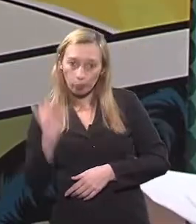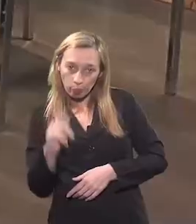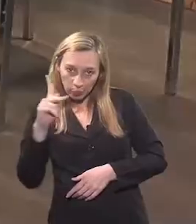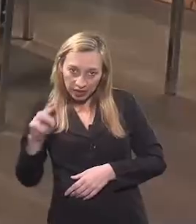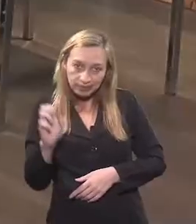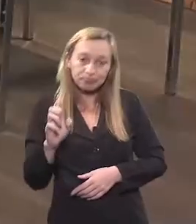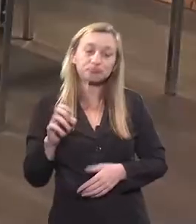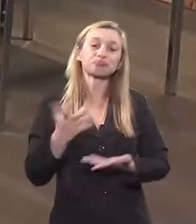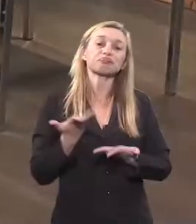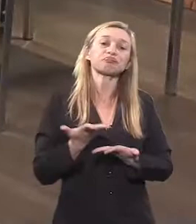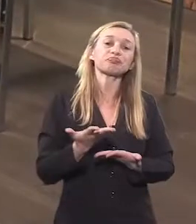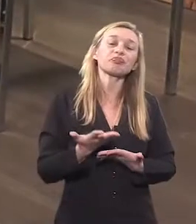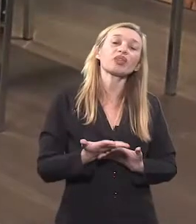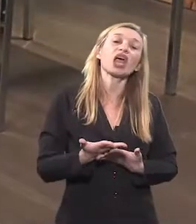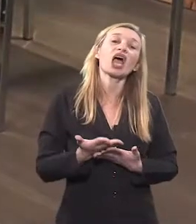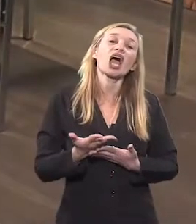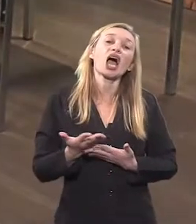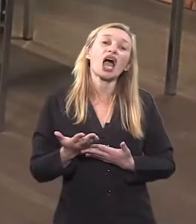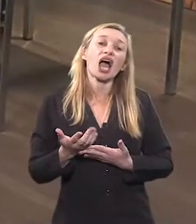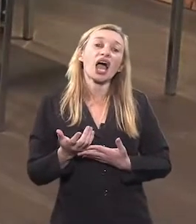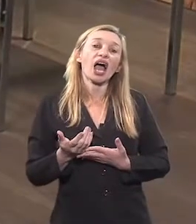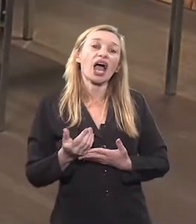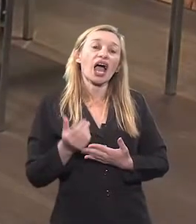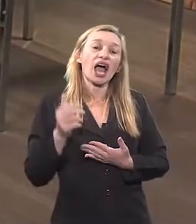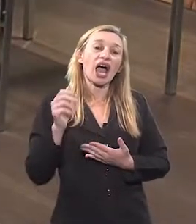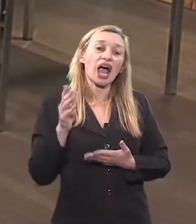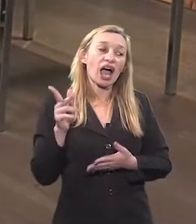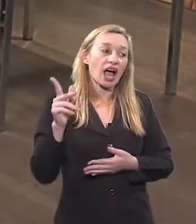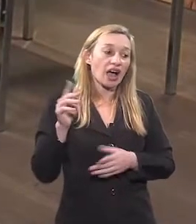o nosso saudoso amigo, a Feira